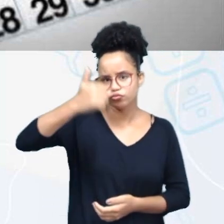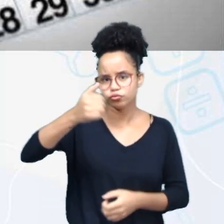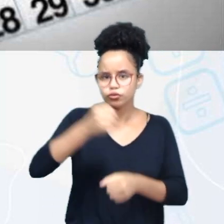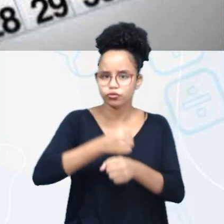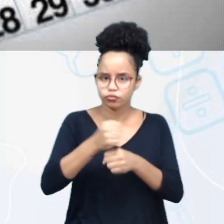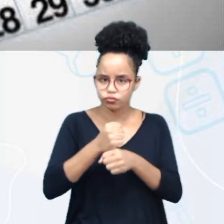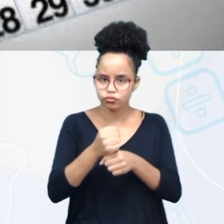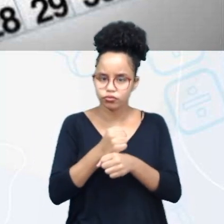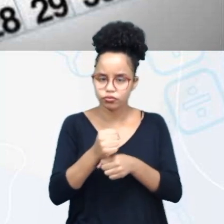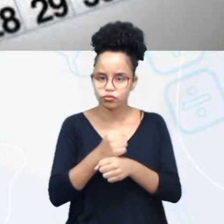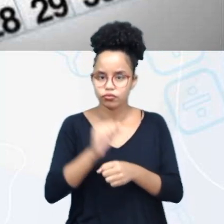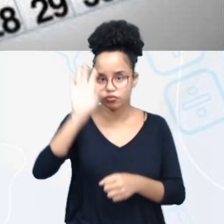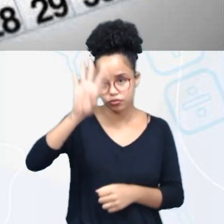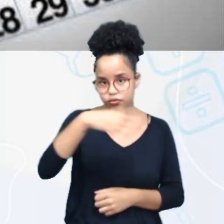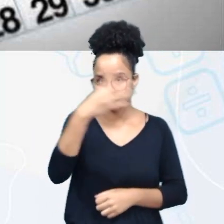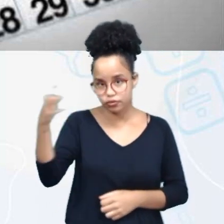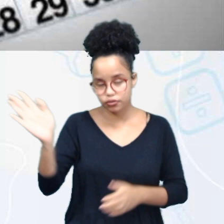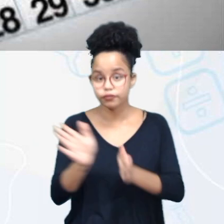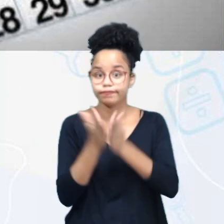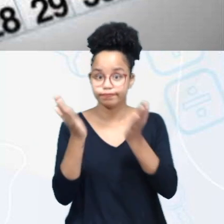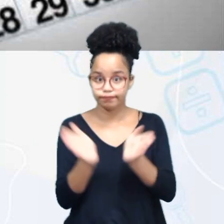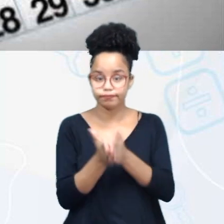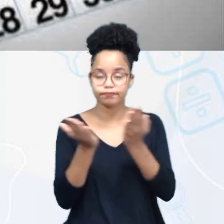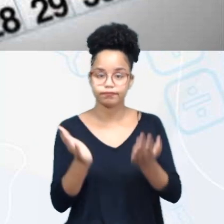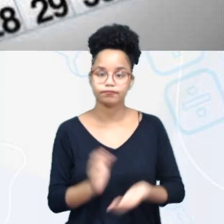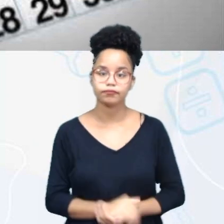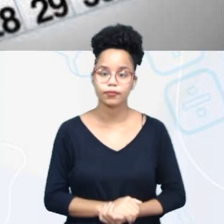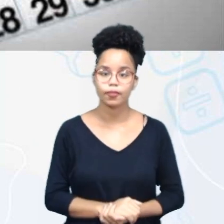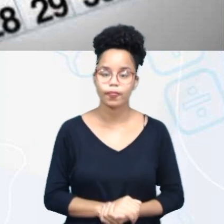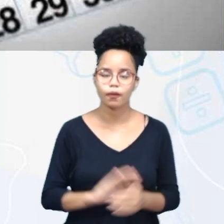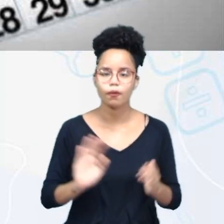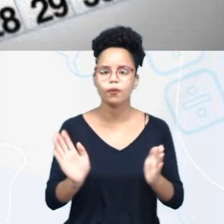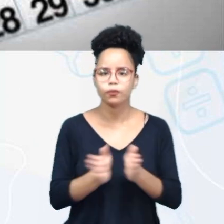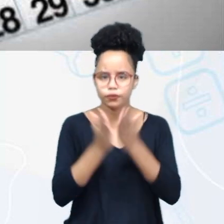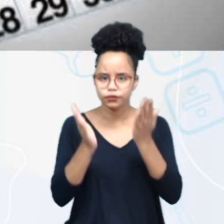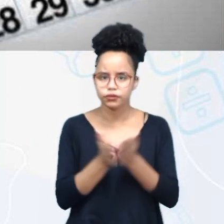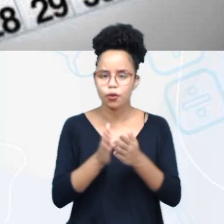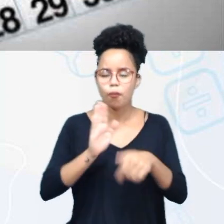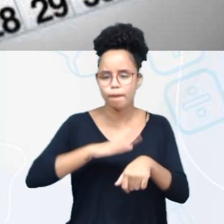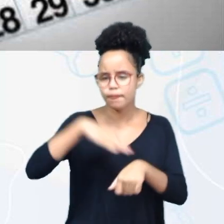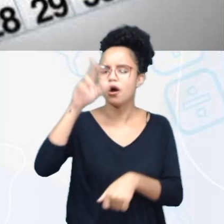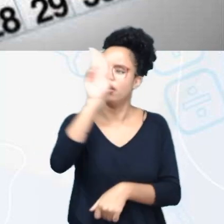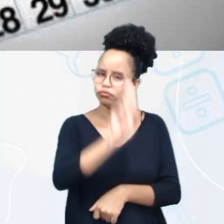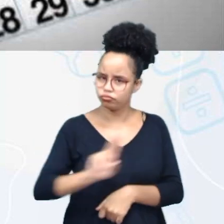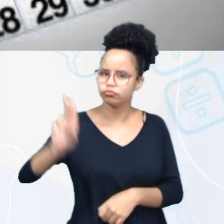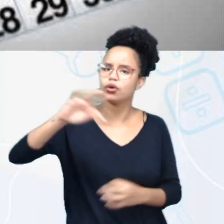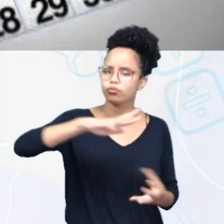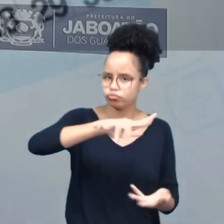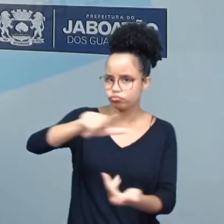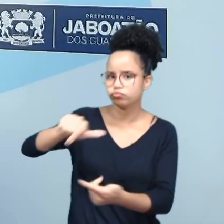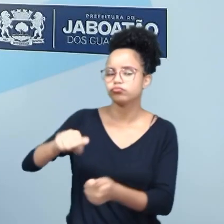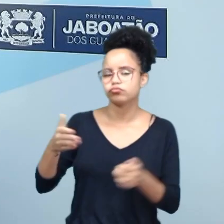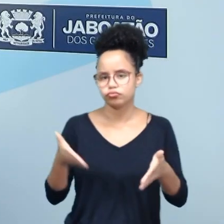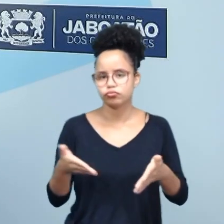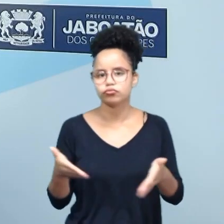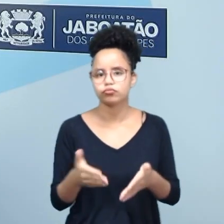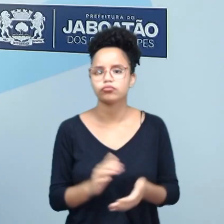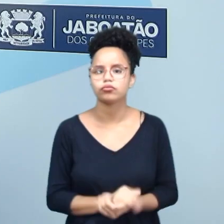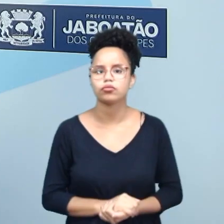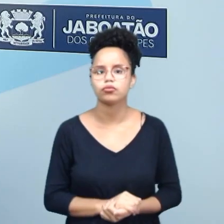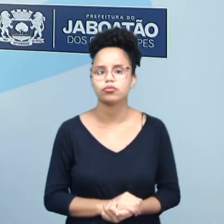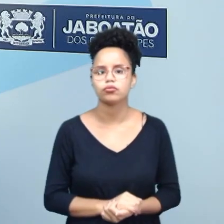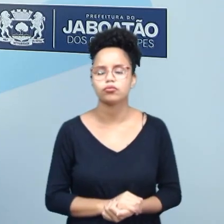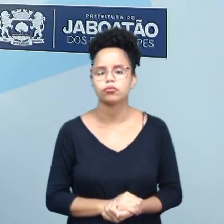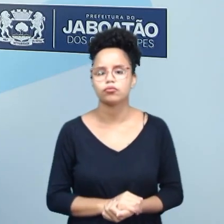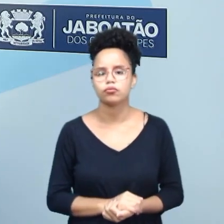calendário cristão. Então, o calendário cristão é o mais usado no mundo atual, mas não é o